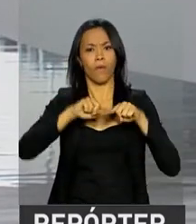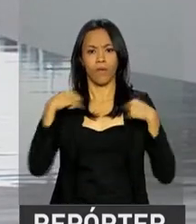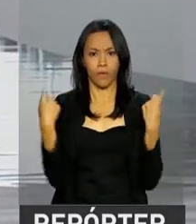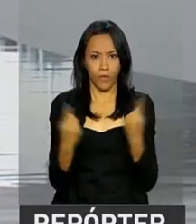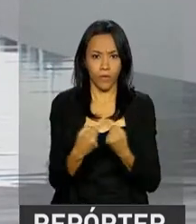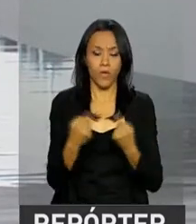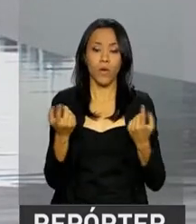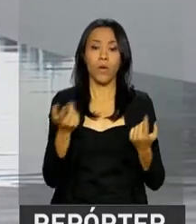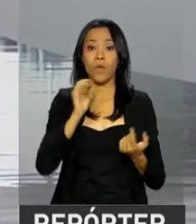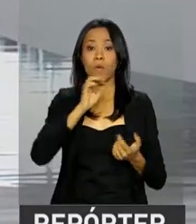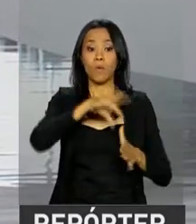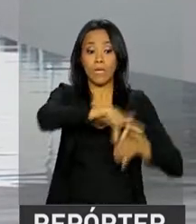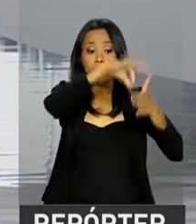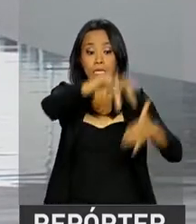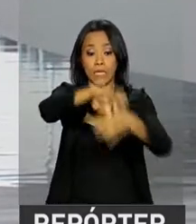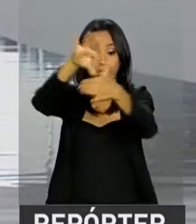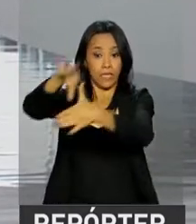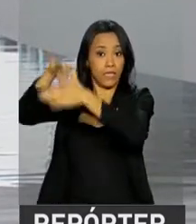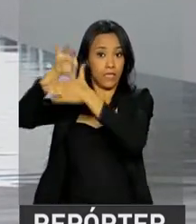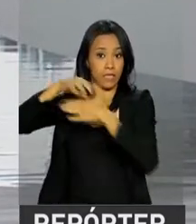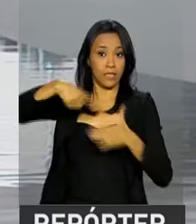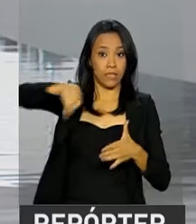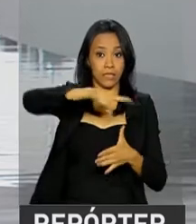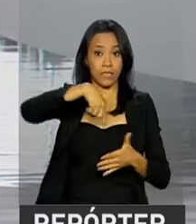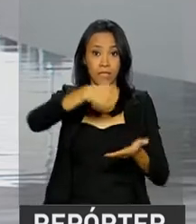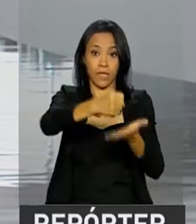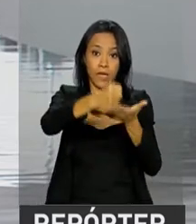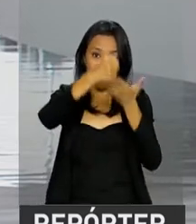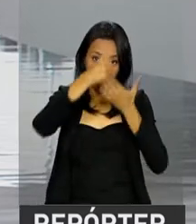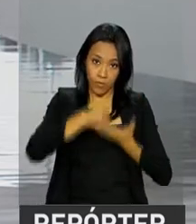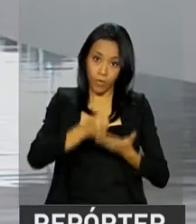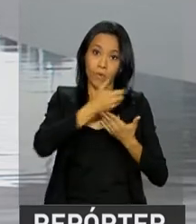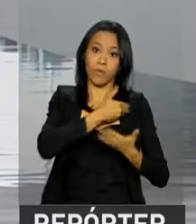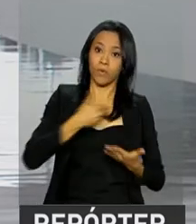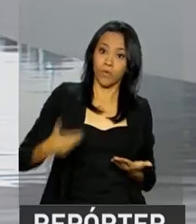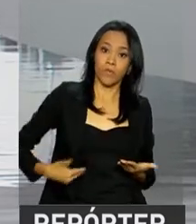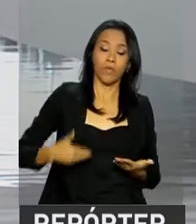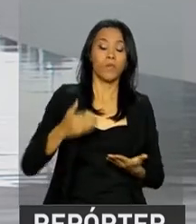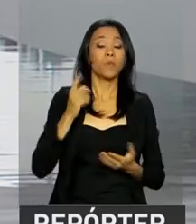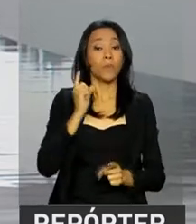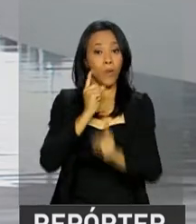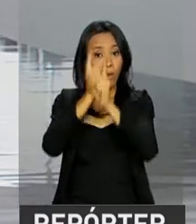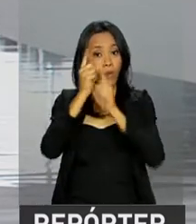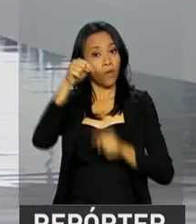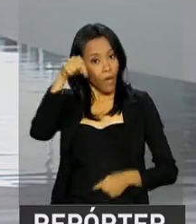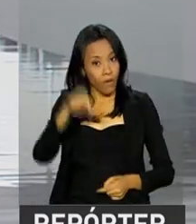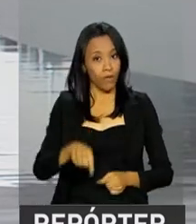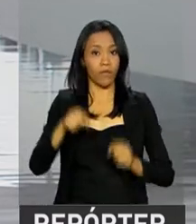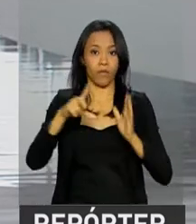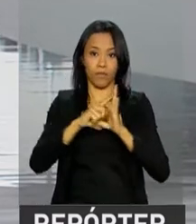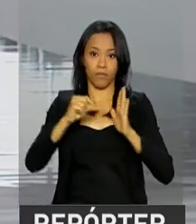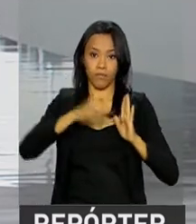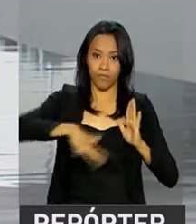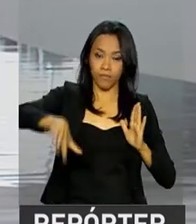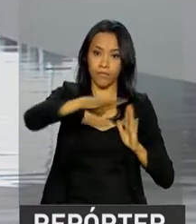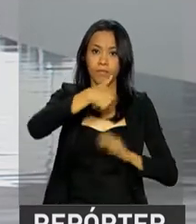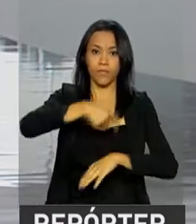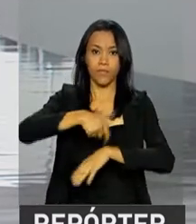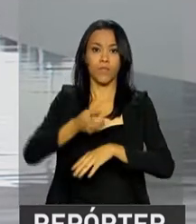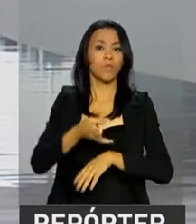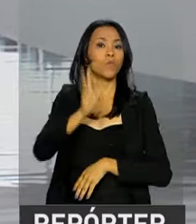os líderes da base aliada no Senado. Esse encontro será aqui mesmo no Palácio, a partir das 14h30 da